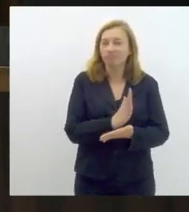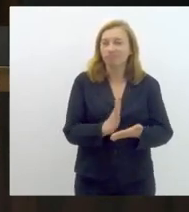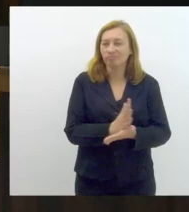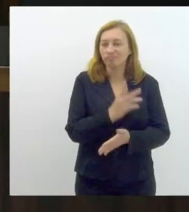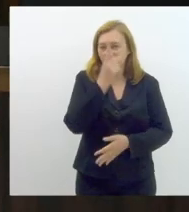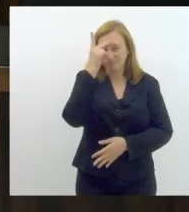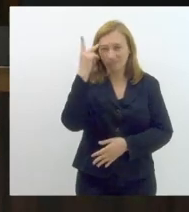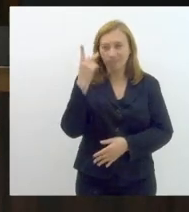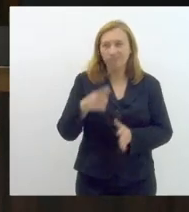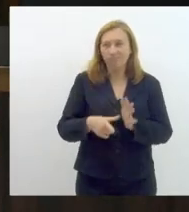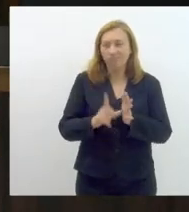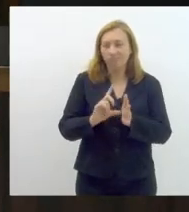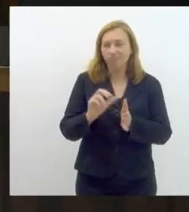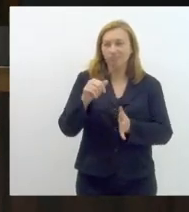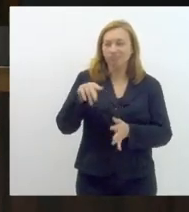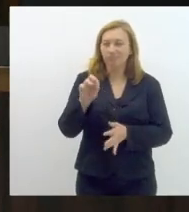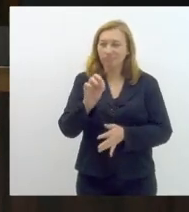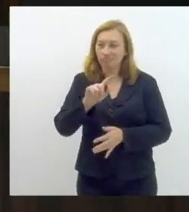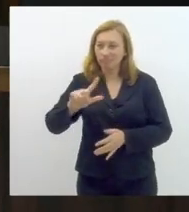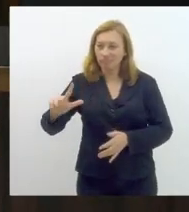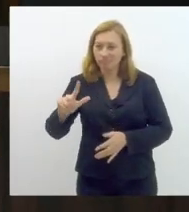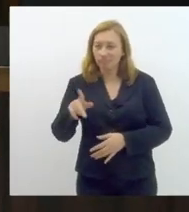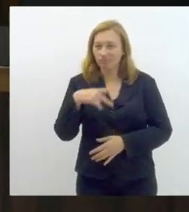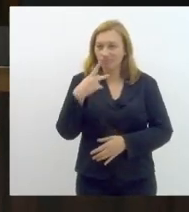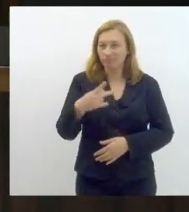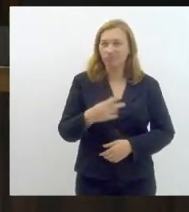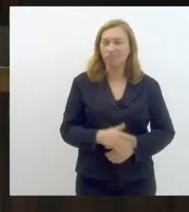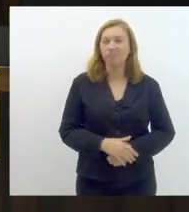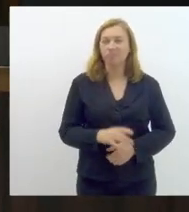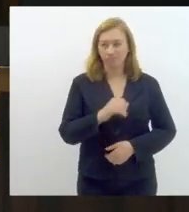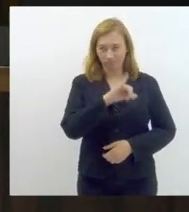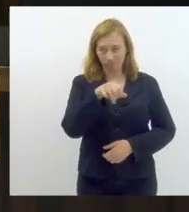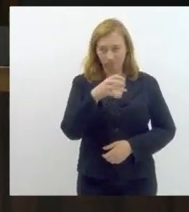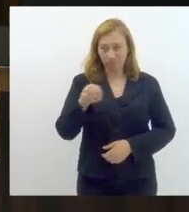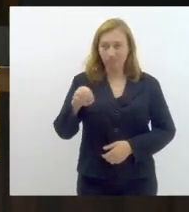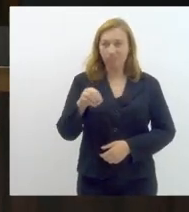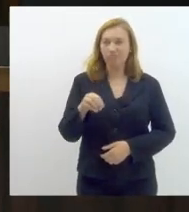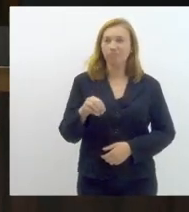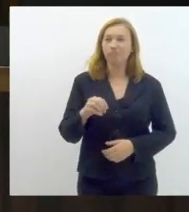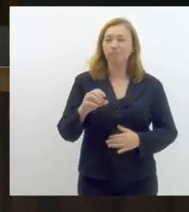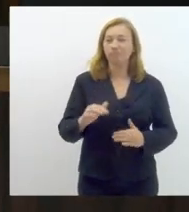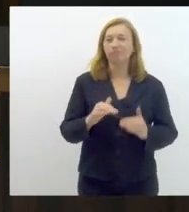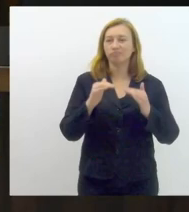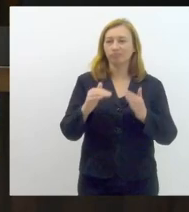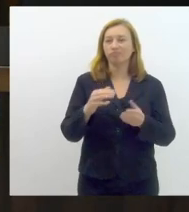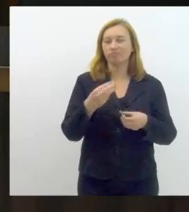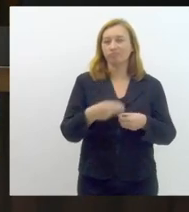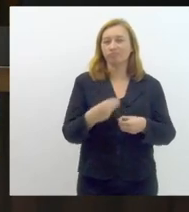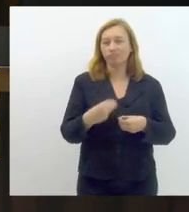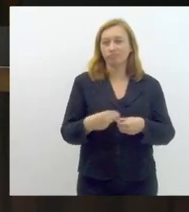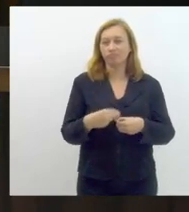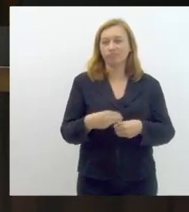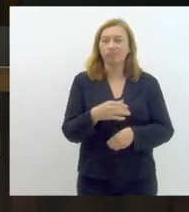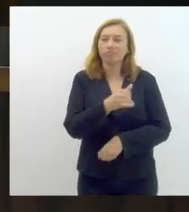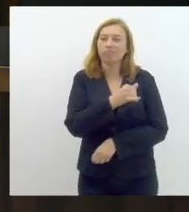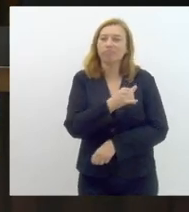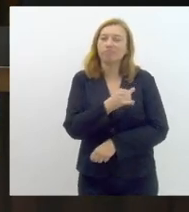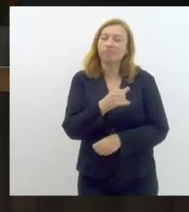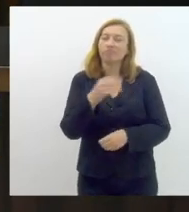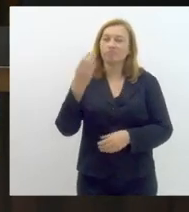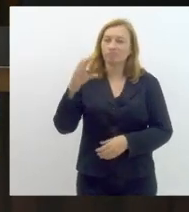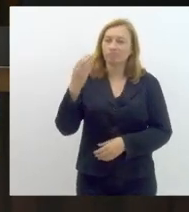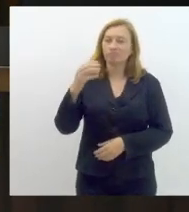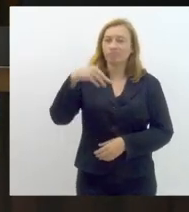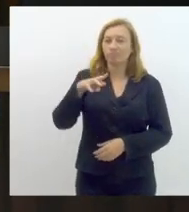de passar para o meu querido Natanael aqui. É, João Guilherme Rosa, suplente do município de Niterói.